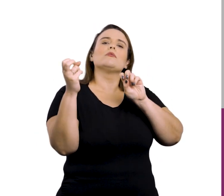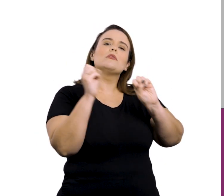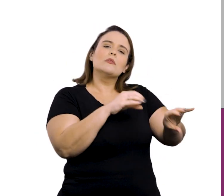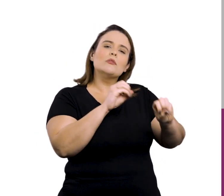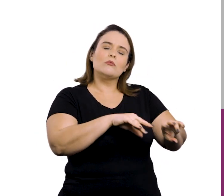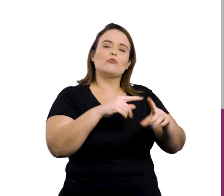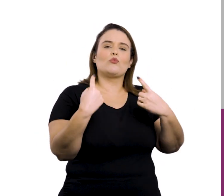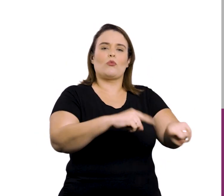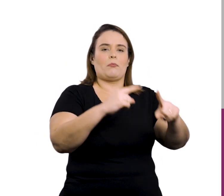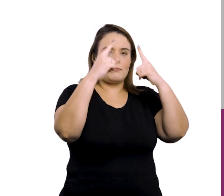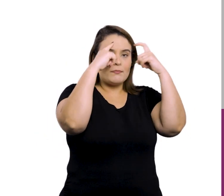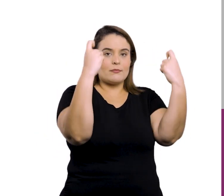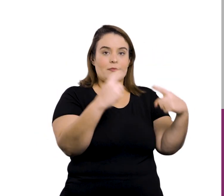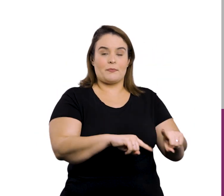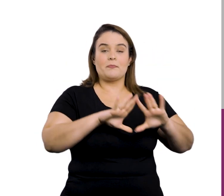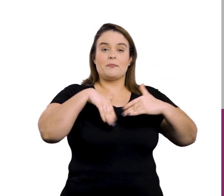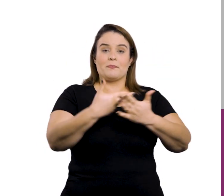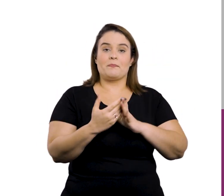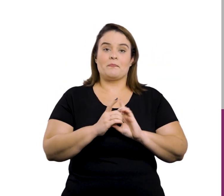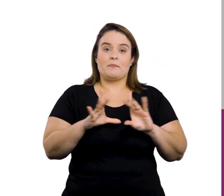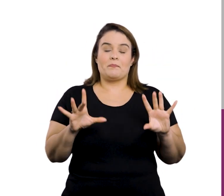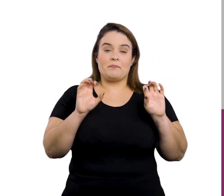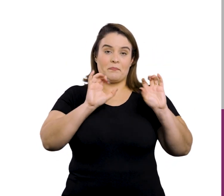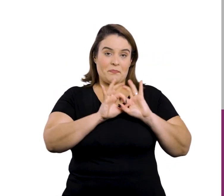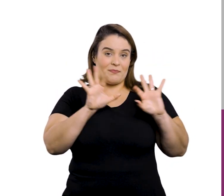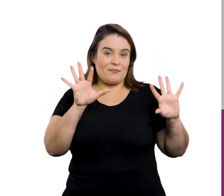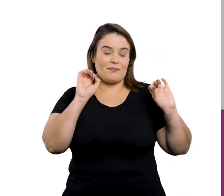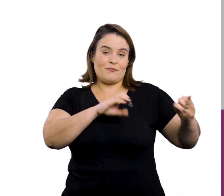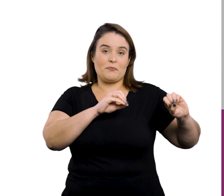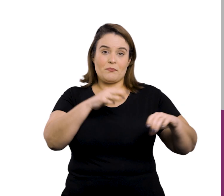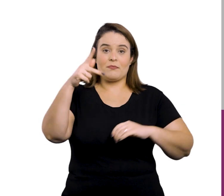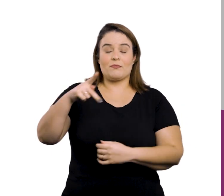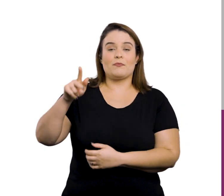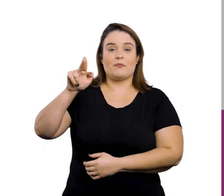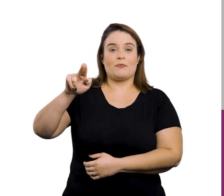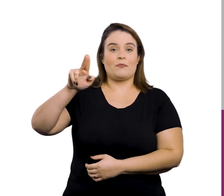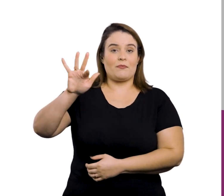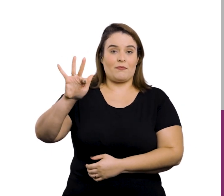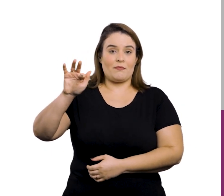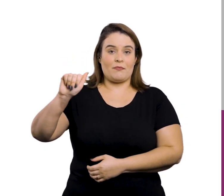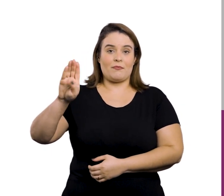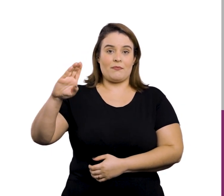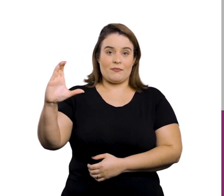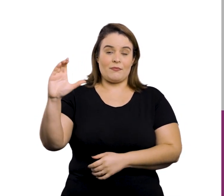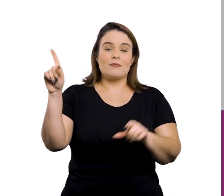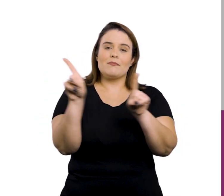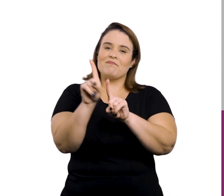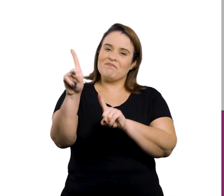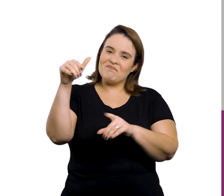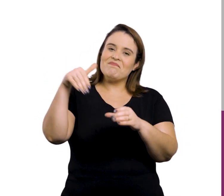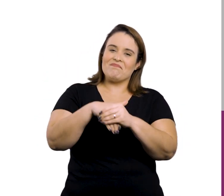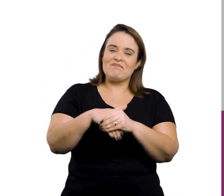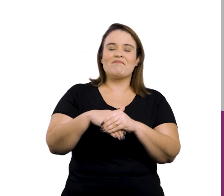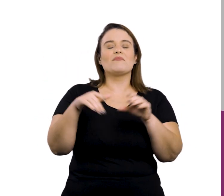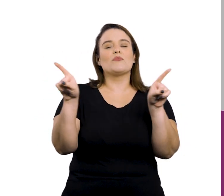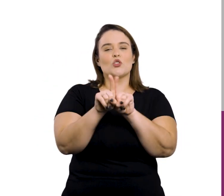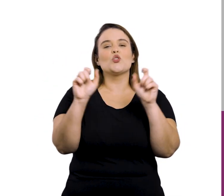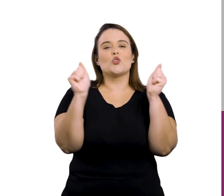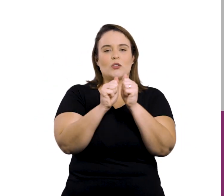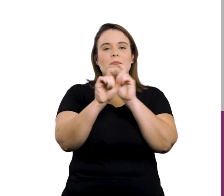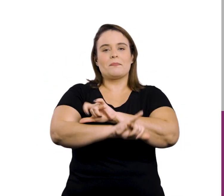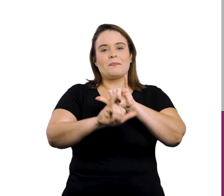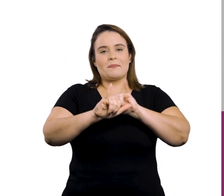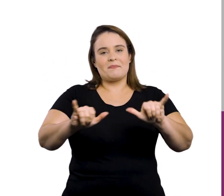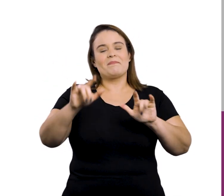a Barbárie, por Escolas Democráticas e pela Liberdade de Ensinar. Professor da UFABC e membro da rede da